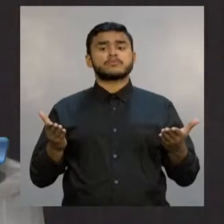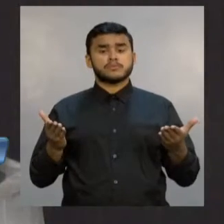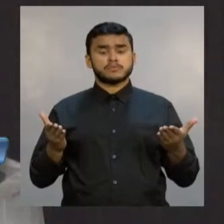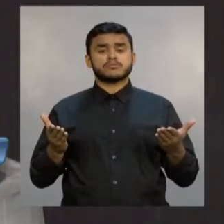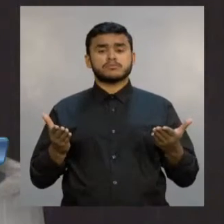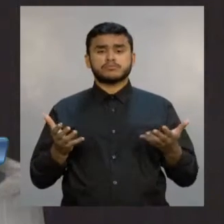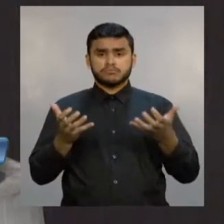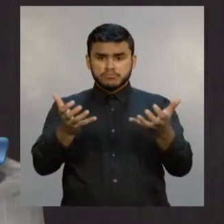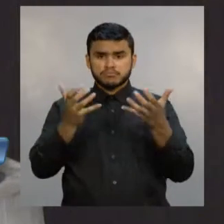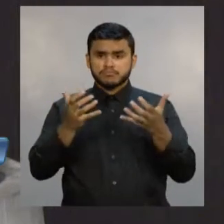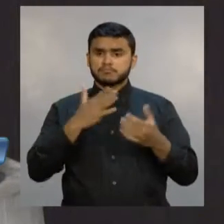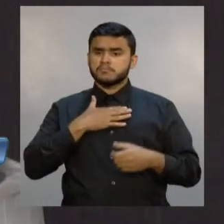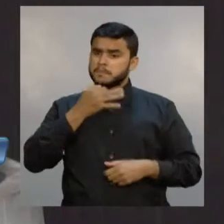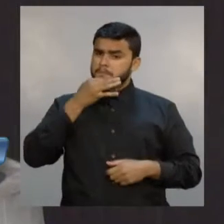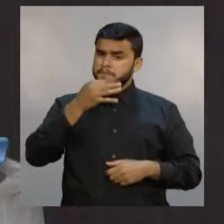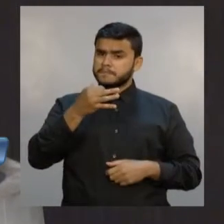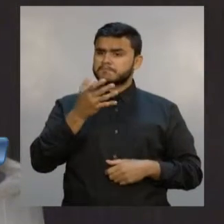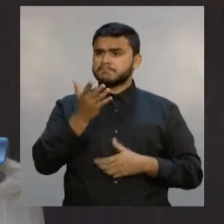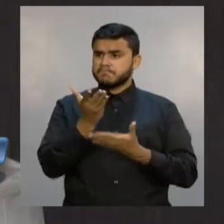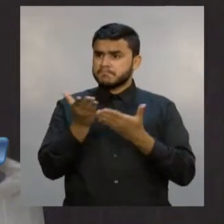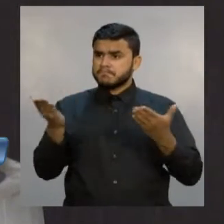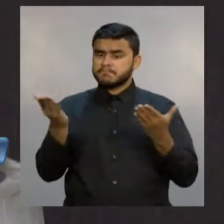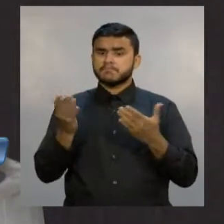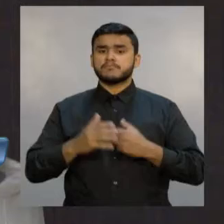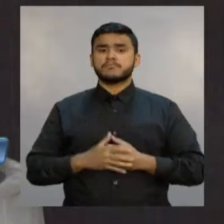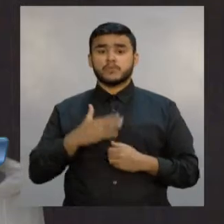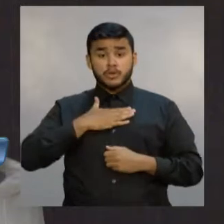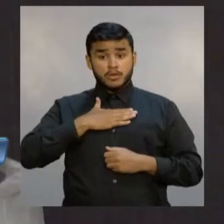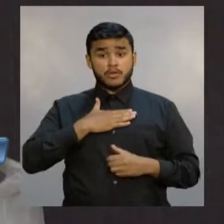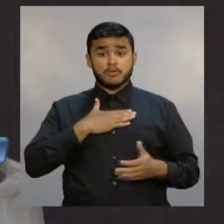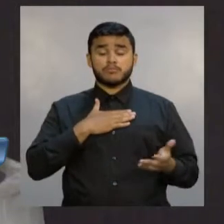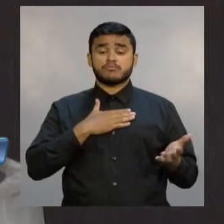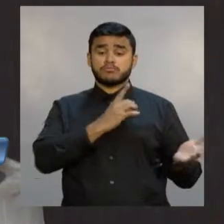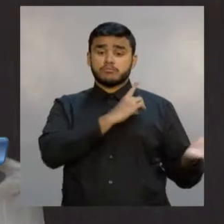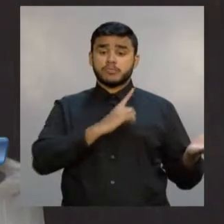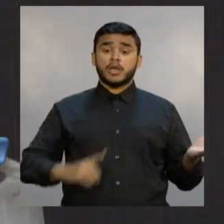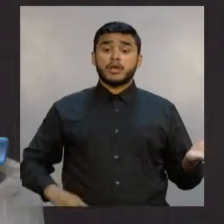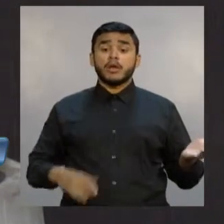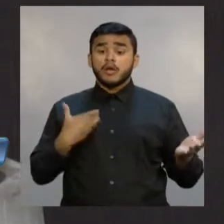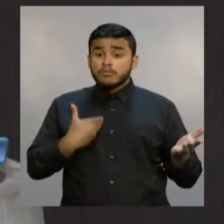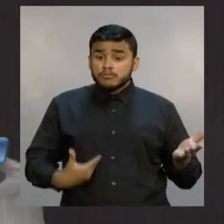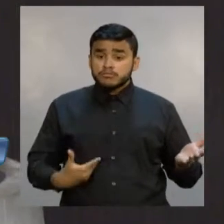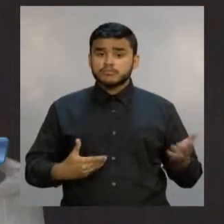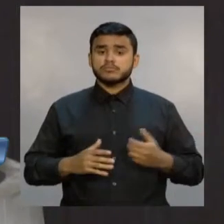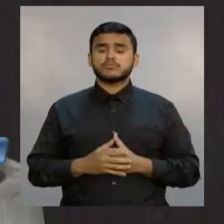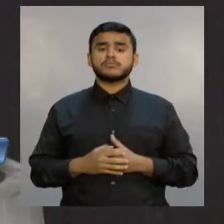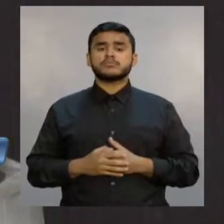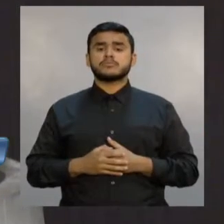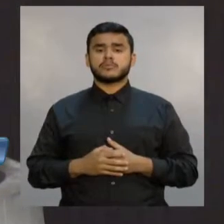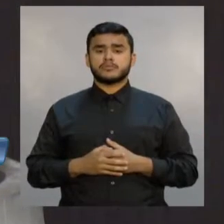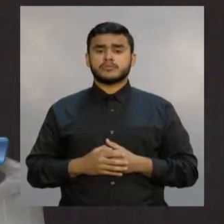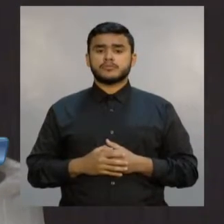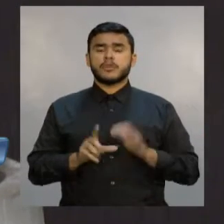dando singela contribuição. O nosso mandato conseguiu aprovar a Lei